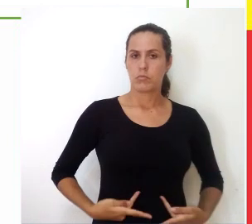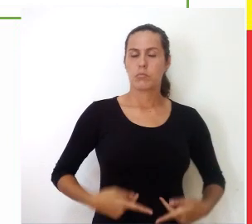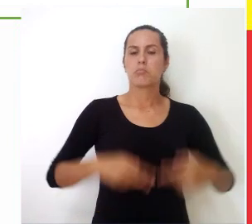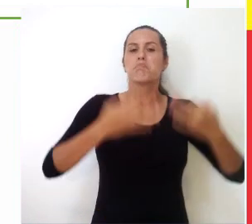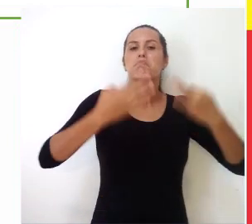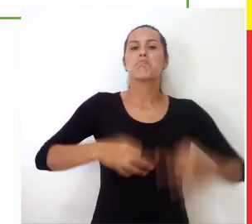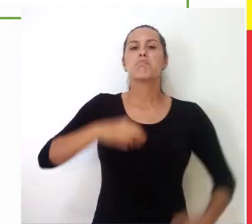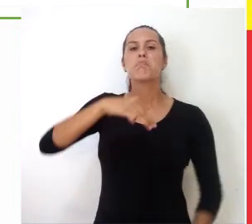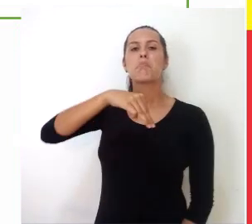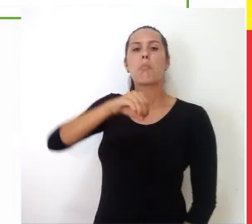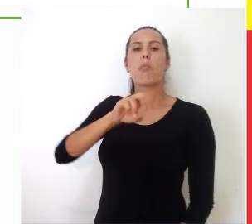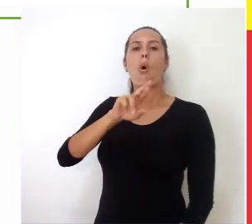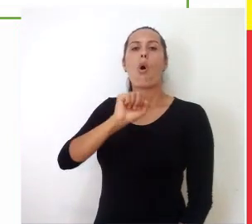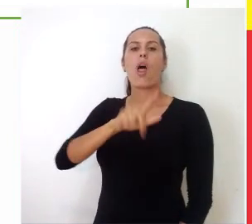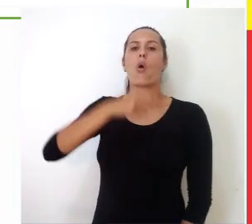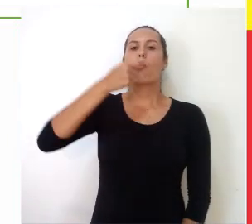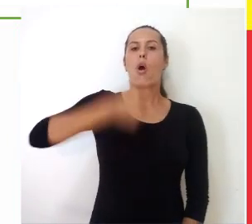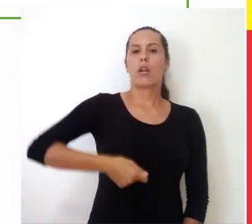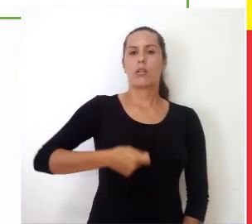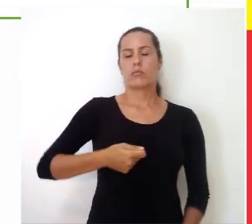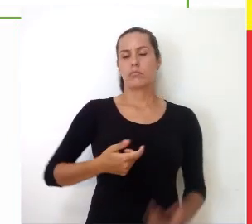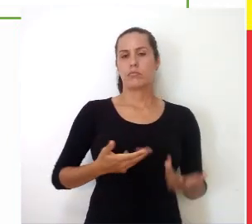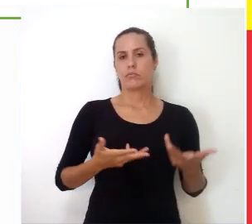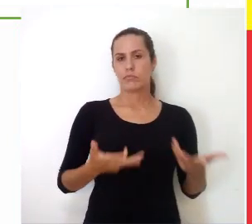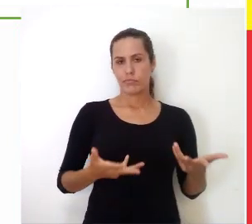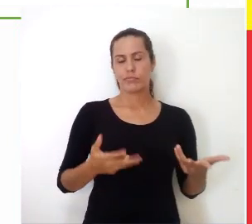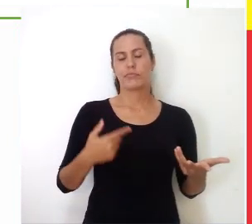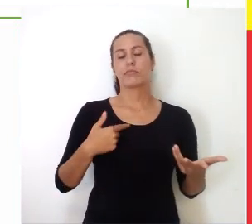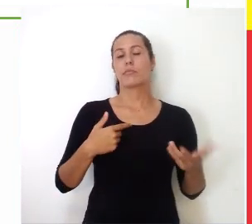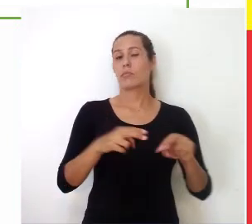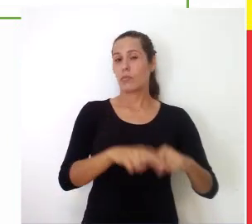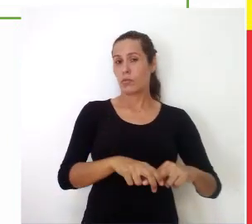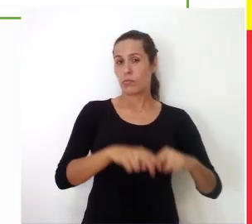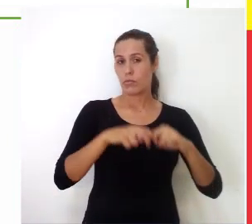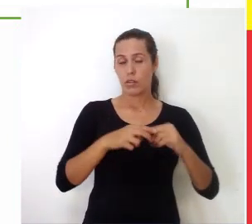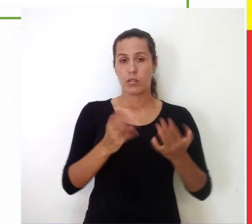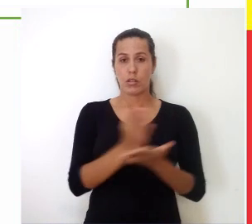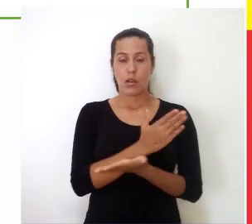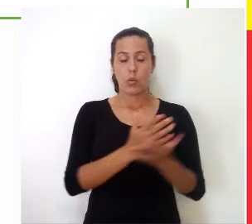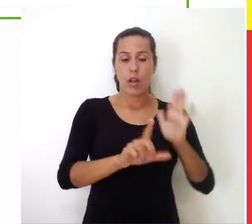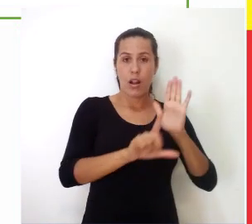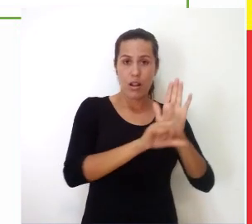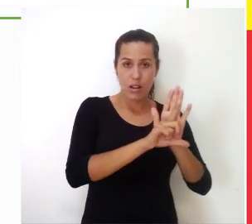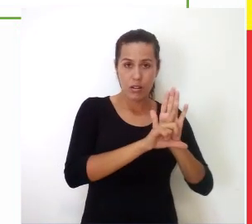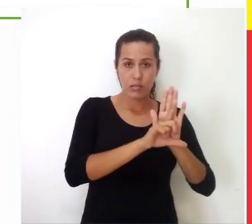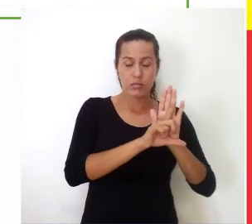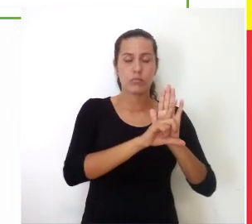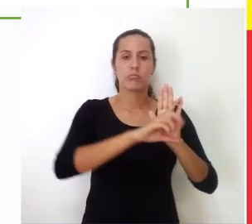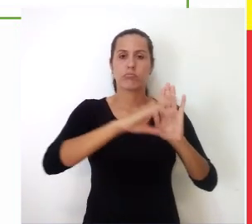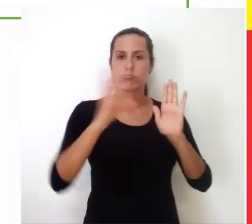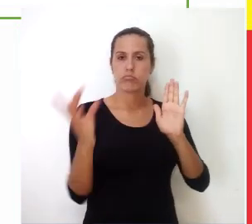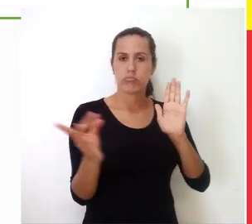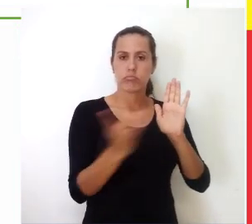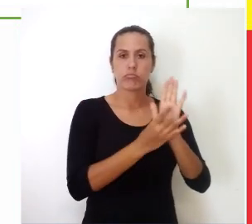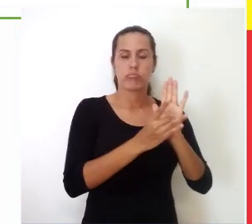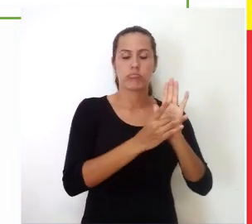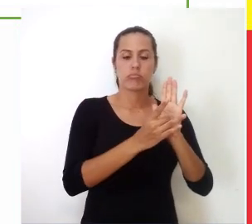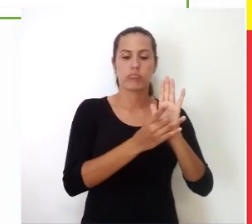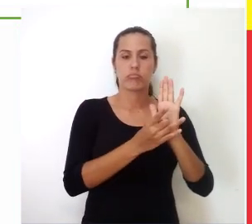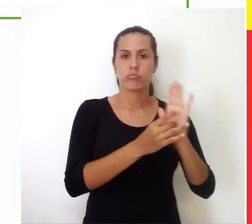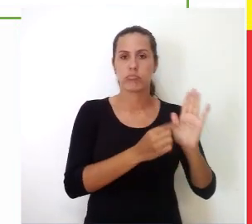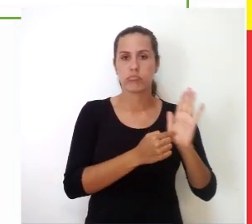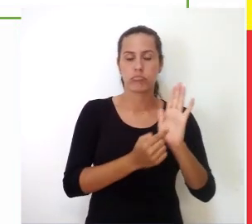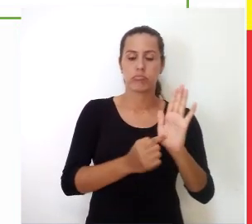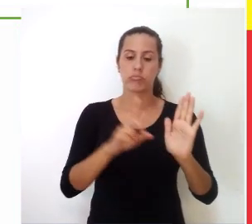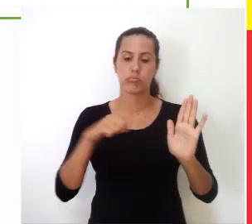e científica, através de legislação que legitimam esse comportamento perante a sociedade.